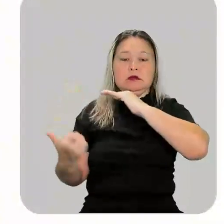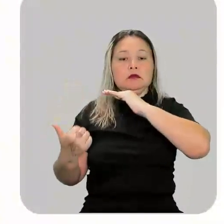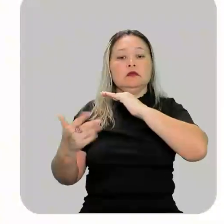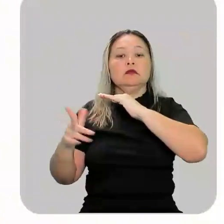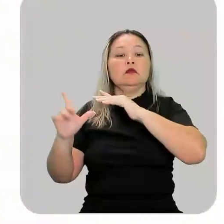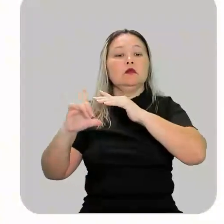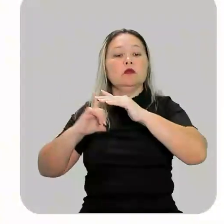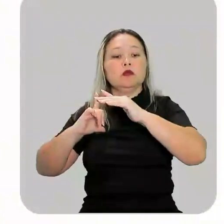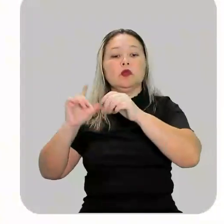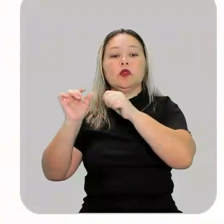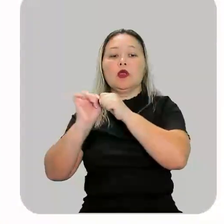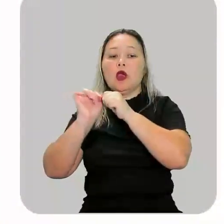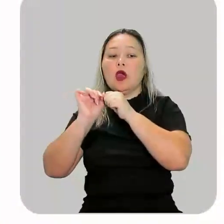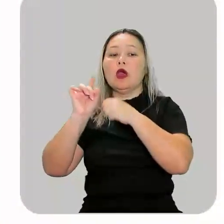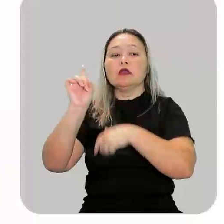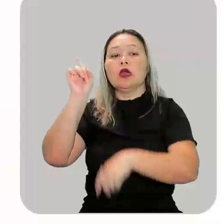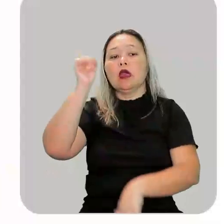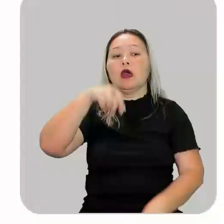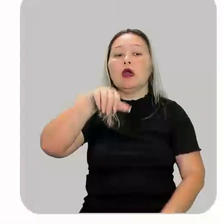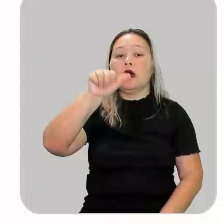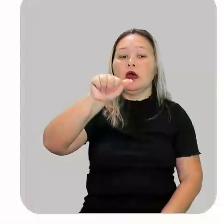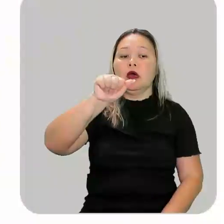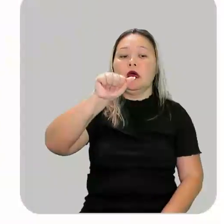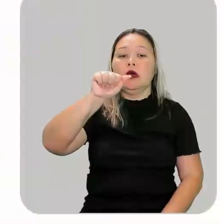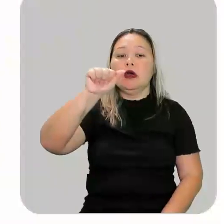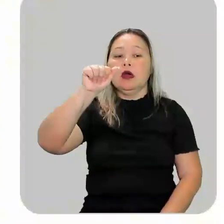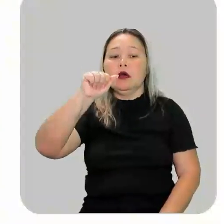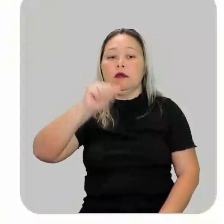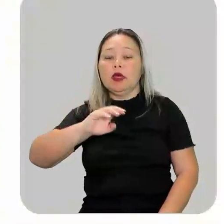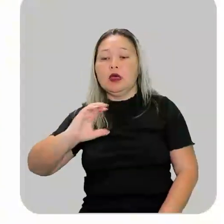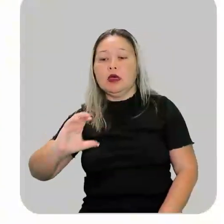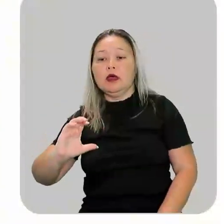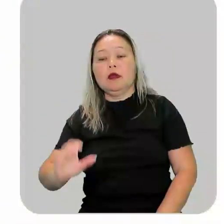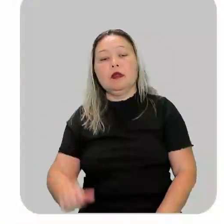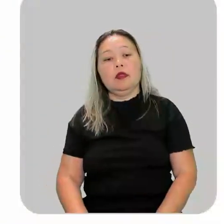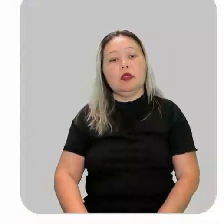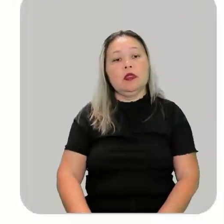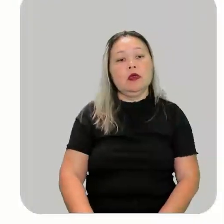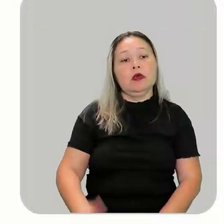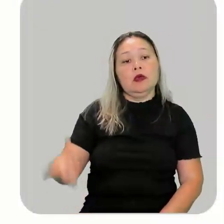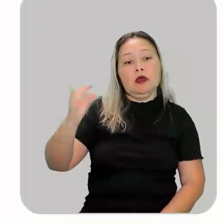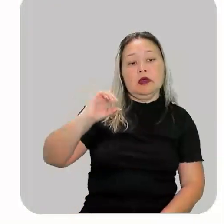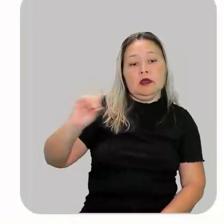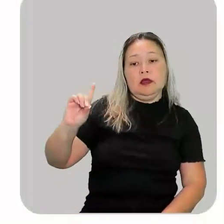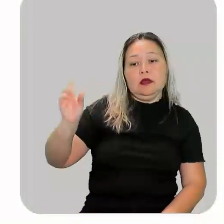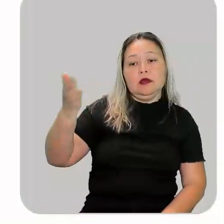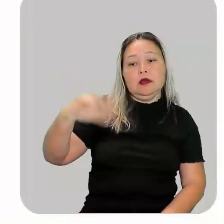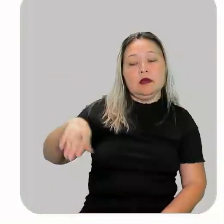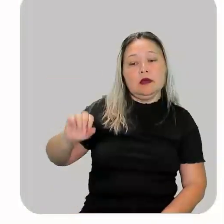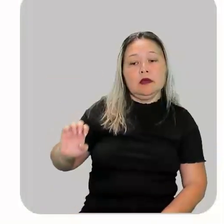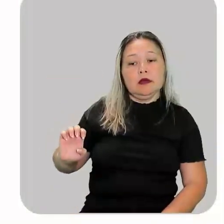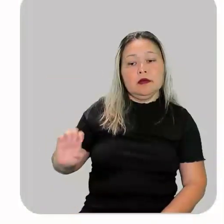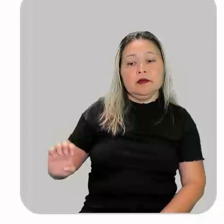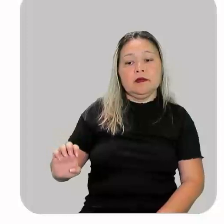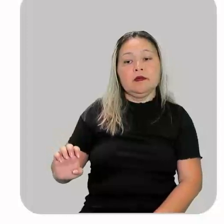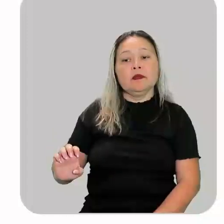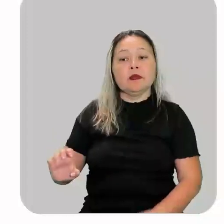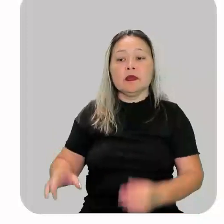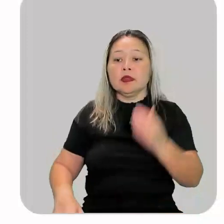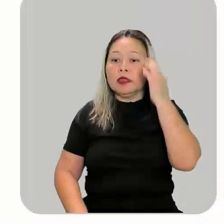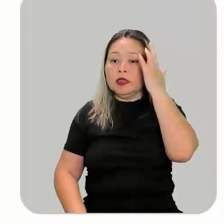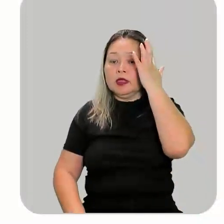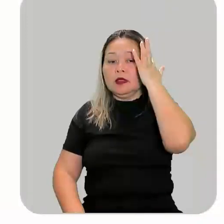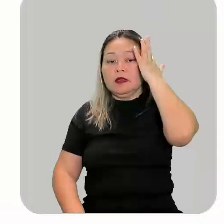No outro tem a letra D e a letra E. Vamos lá, claro, temos 5 alternativas, né? Temos a letra D e a letra